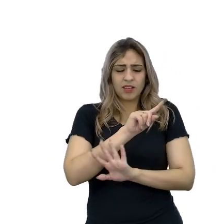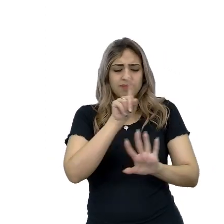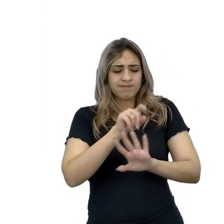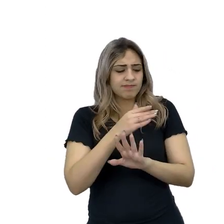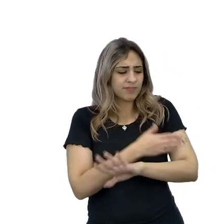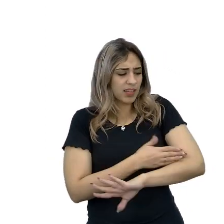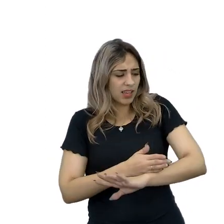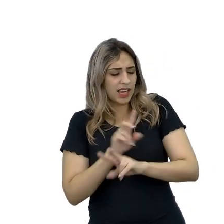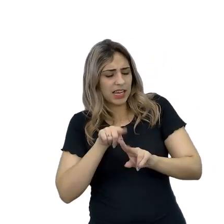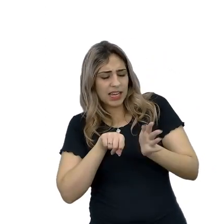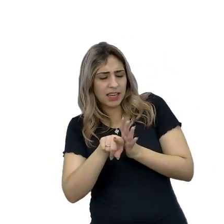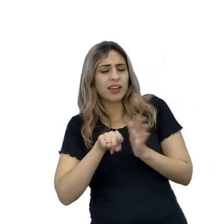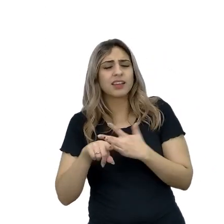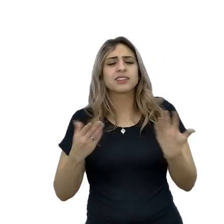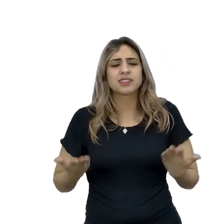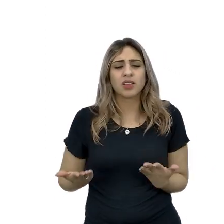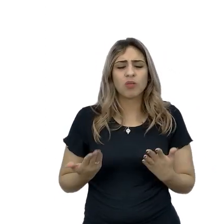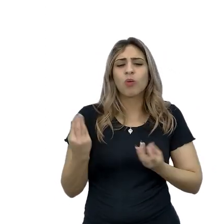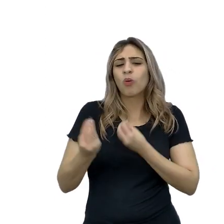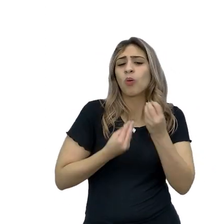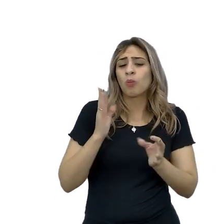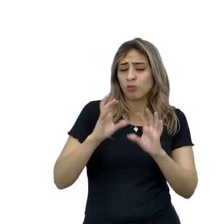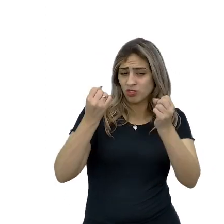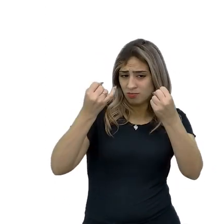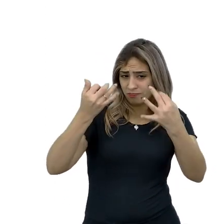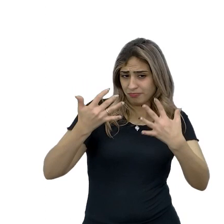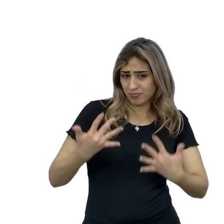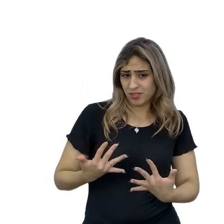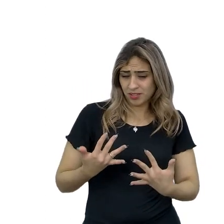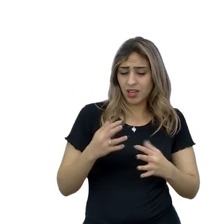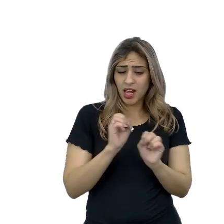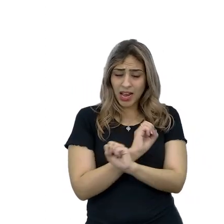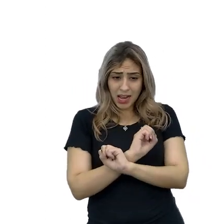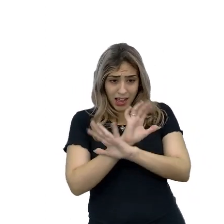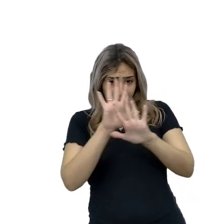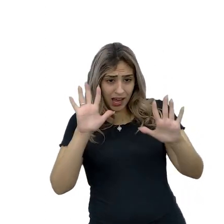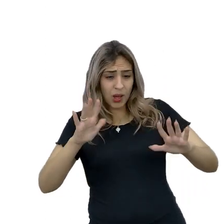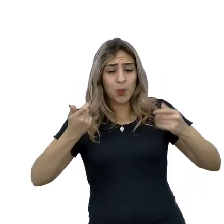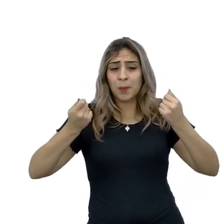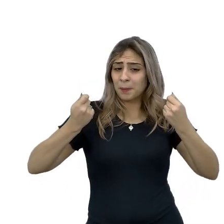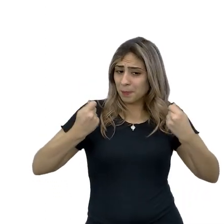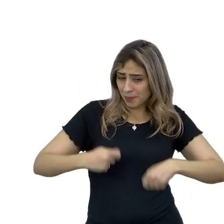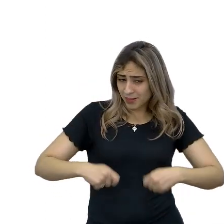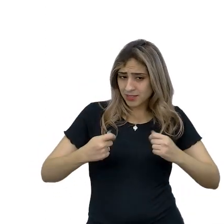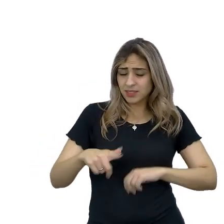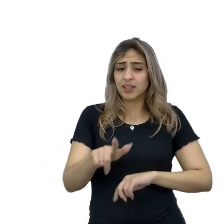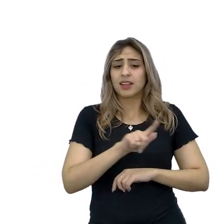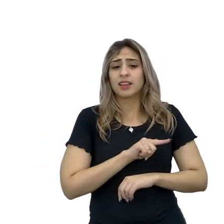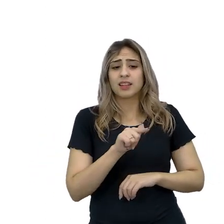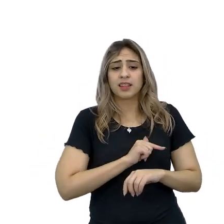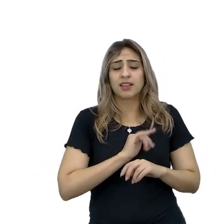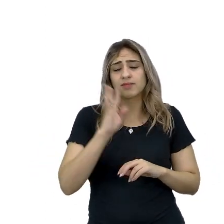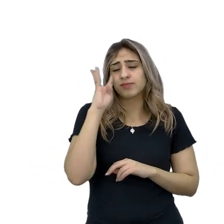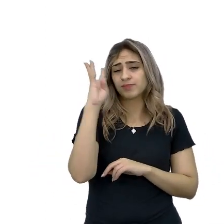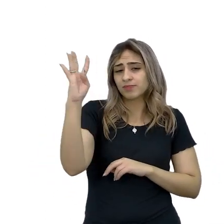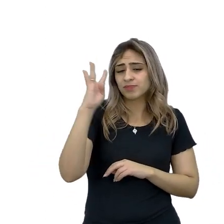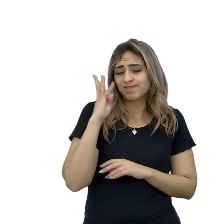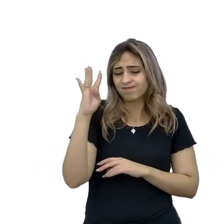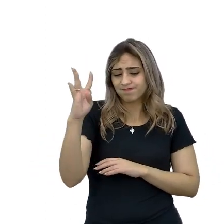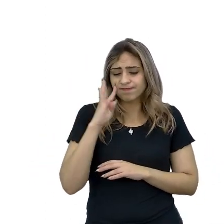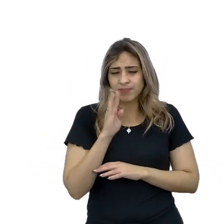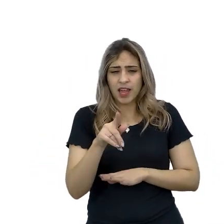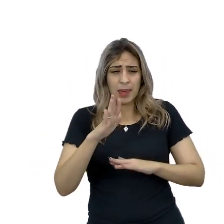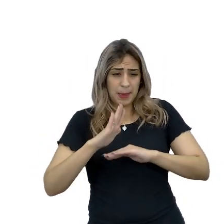enunciado da questão, né? Então, como eu já disse, o enunciado precisa ser claro, precisa ter a complexidade conforme